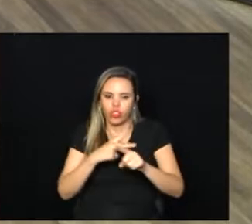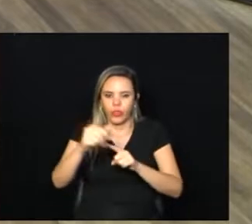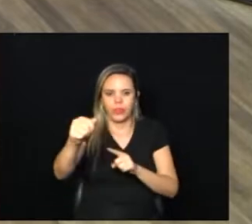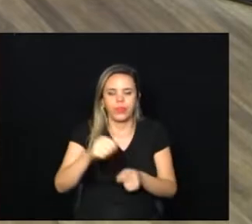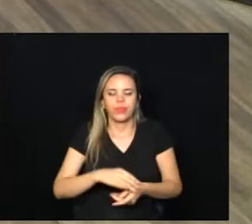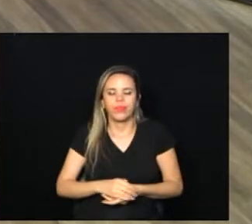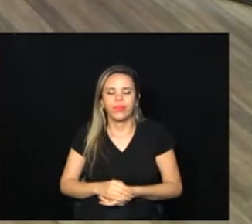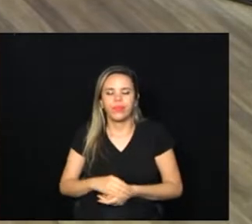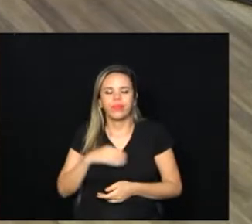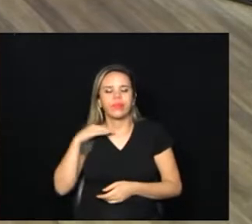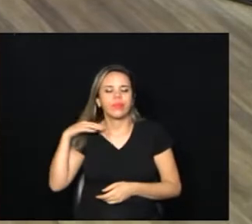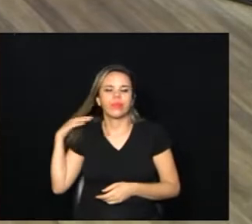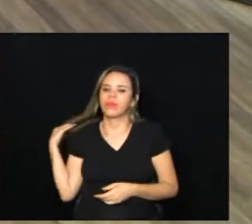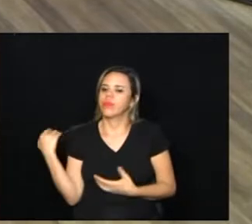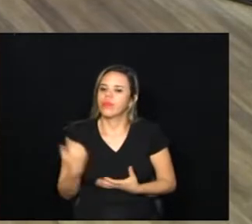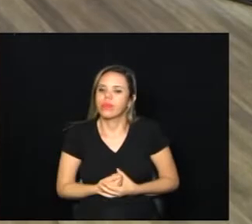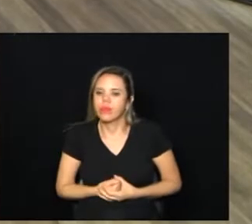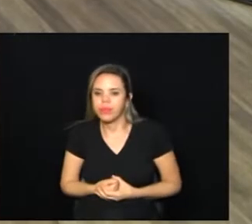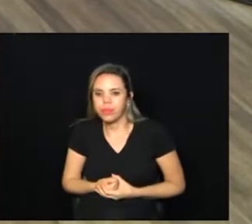Campeões.